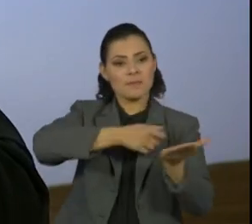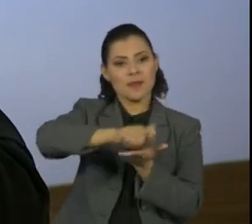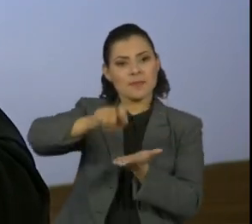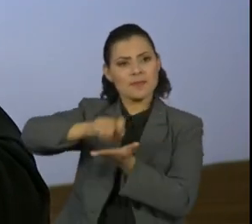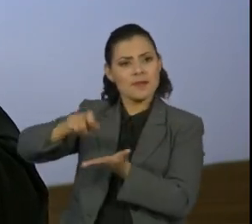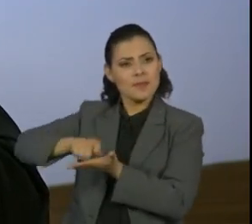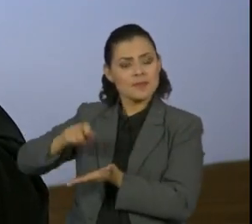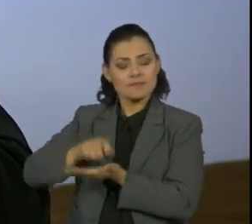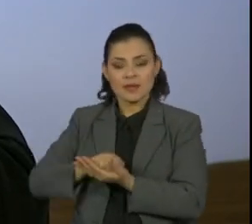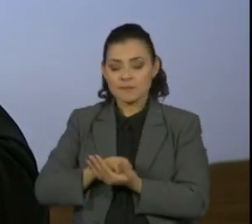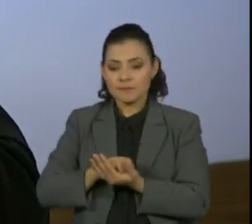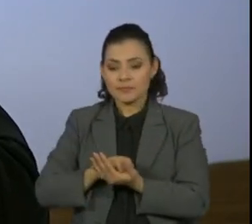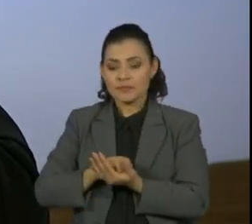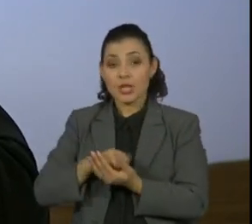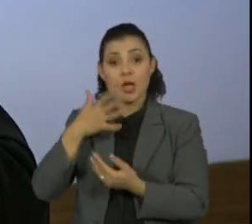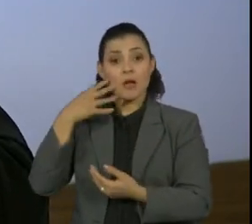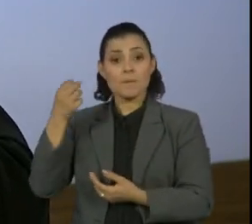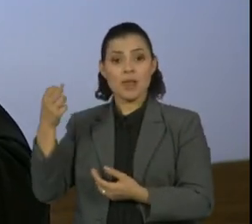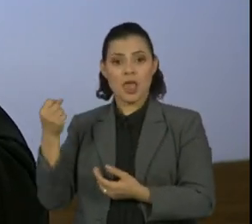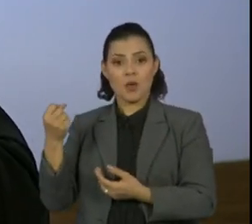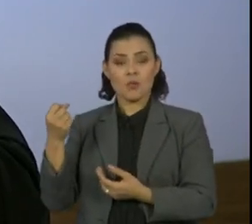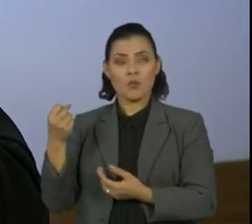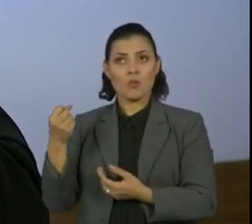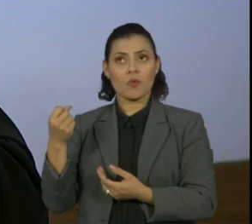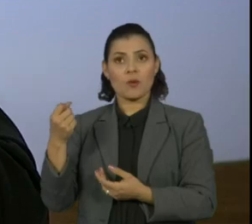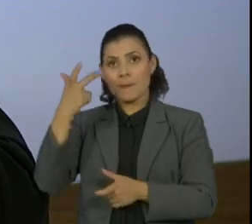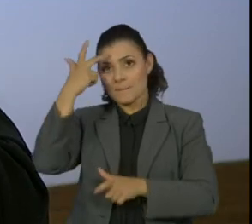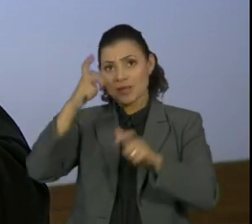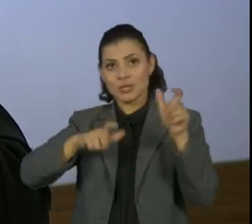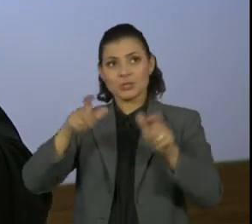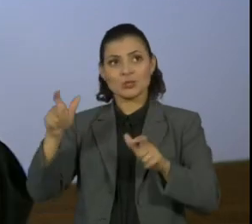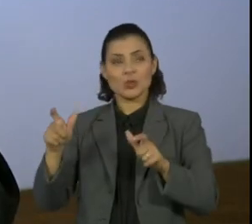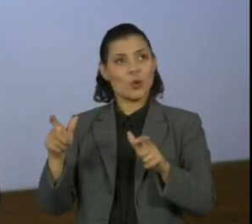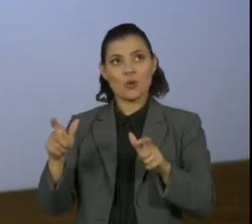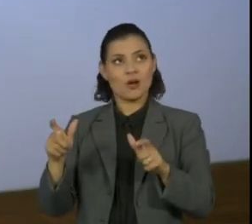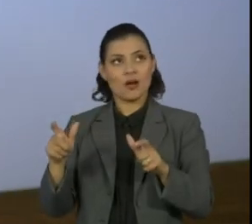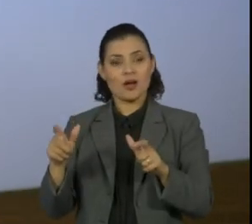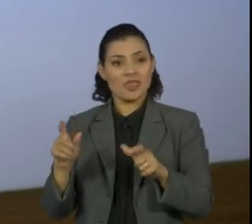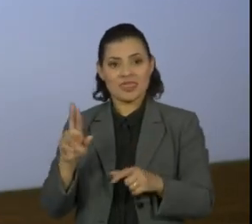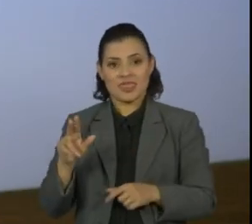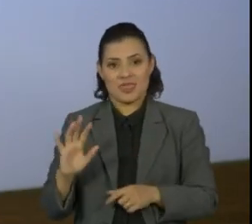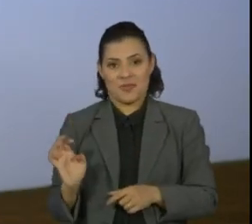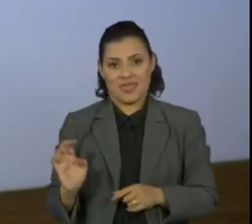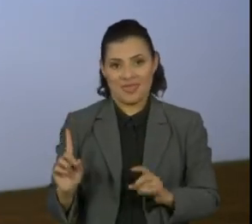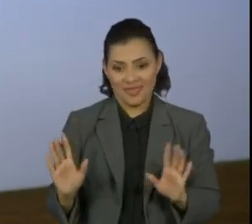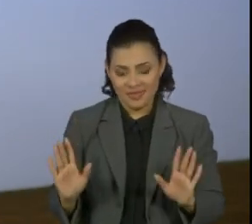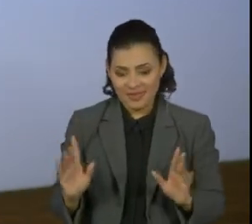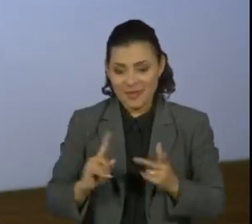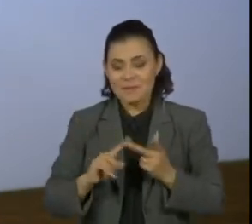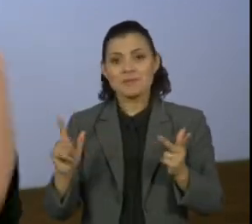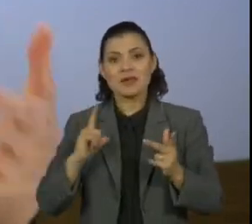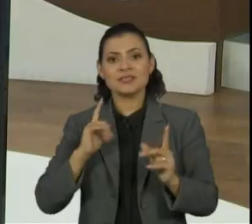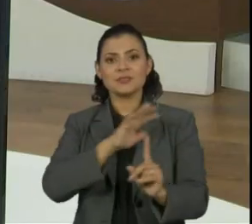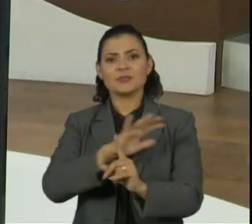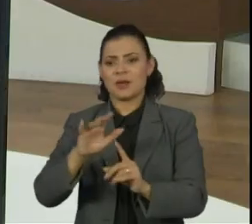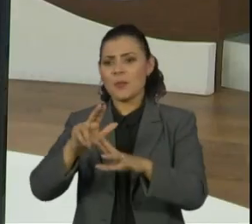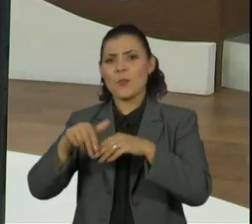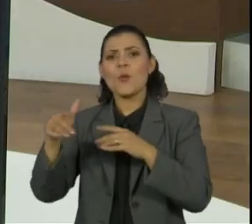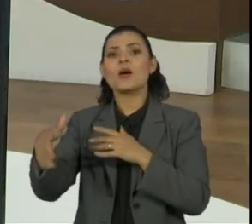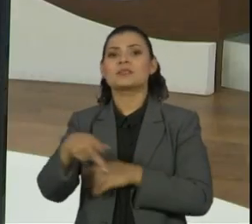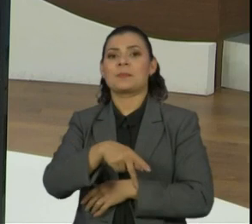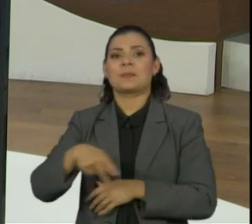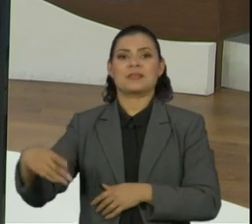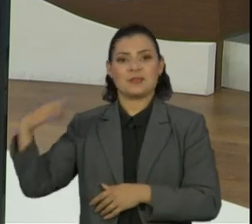que quanto homem branco hétero tem mais do que no governo Bolsonaro. É, e eu queria saber se, como é que você se sentiu